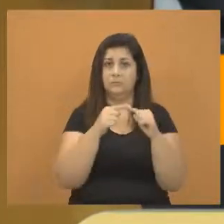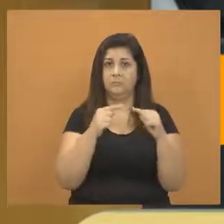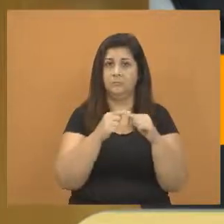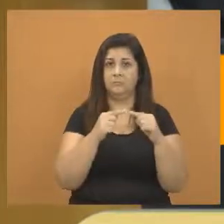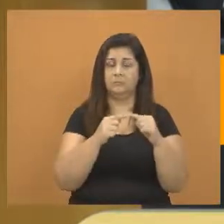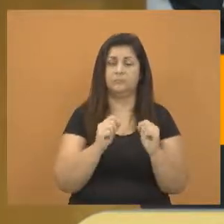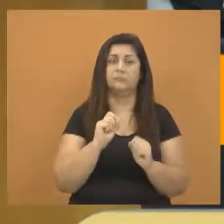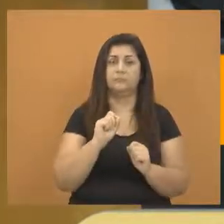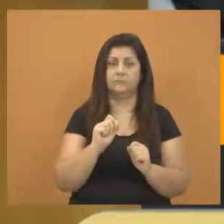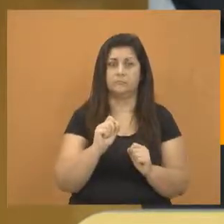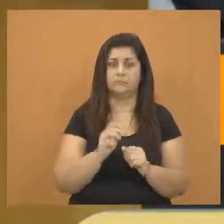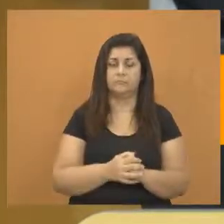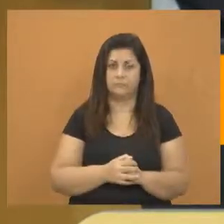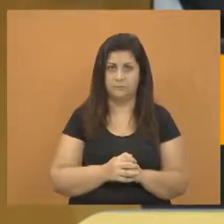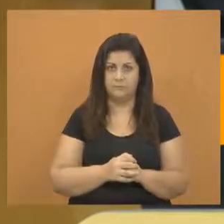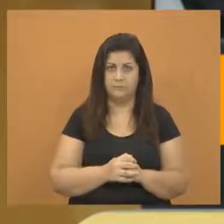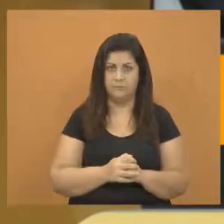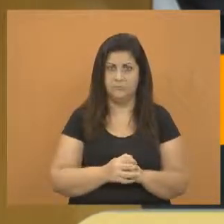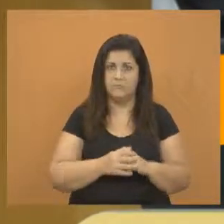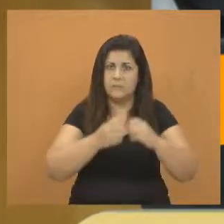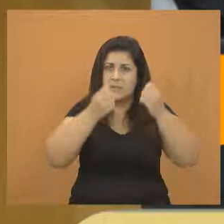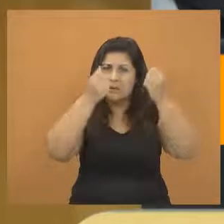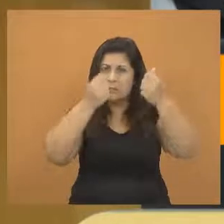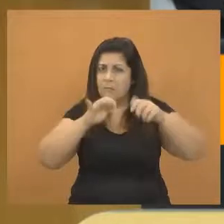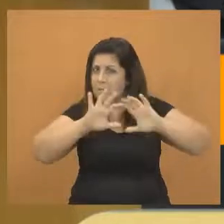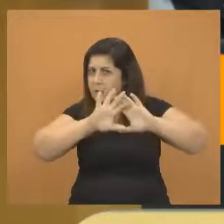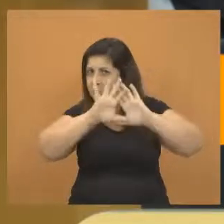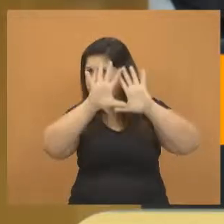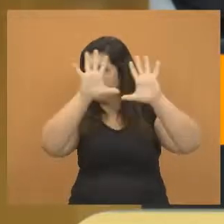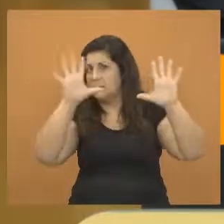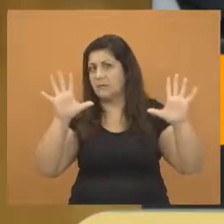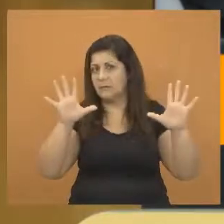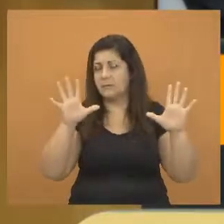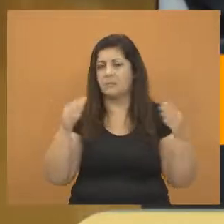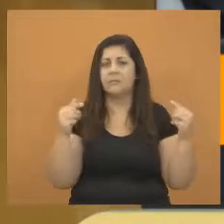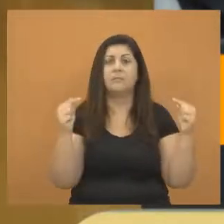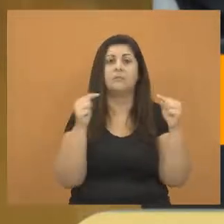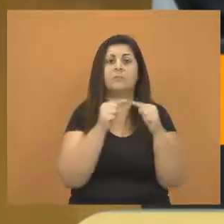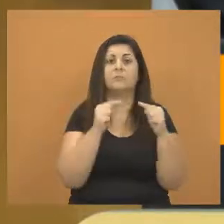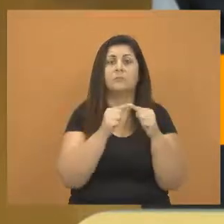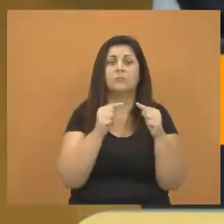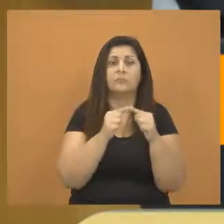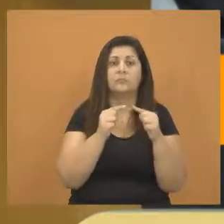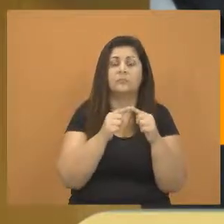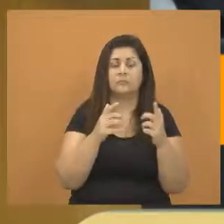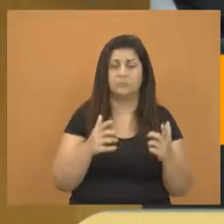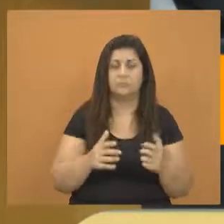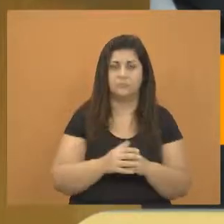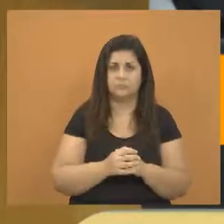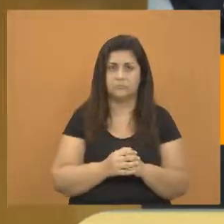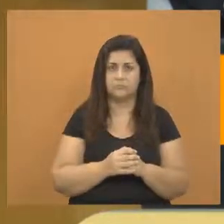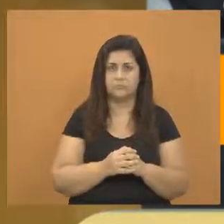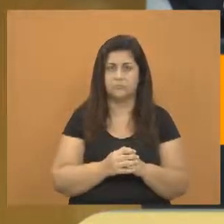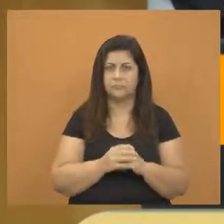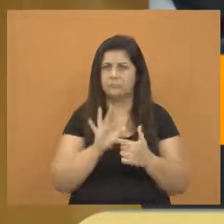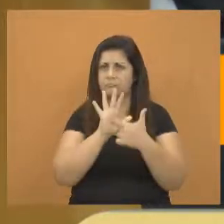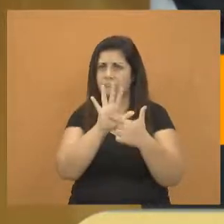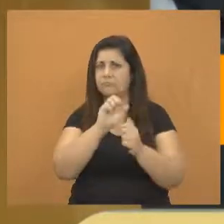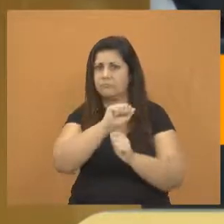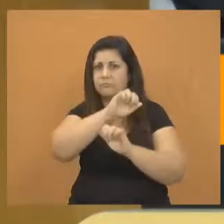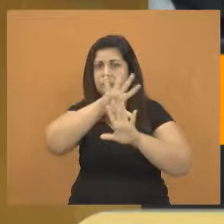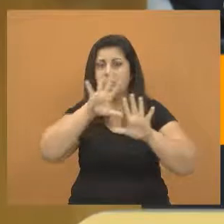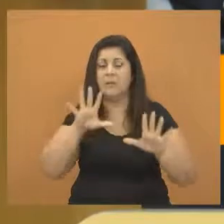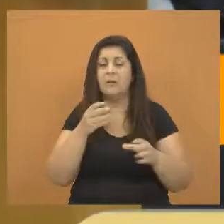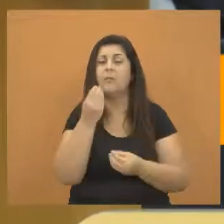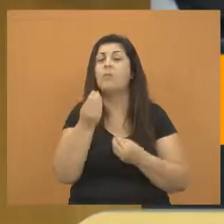estabelecidos como definir com clareza as metas e prioridades da administração, dar transparência à aplicação